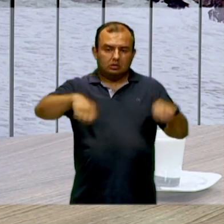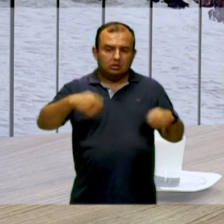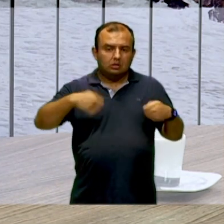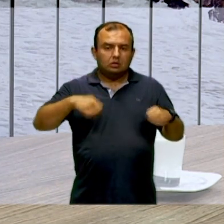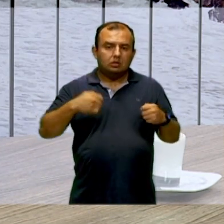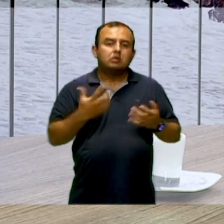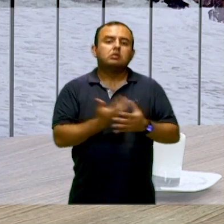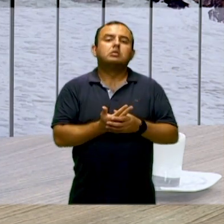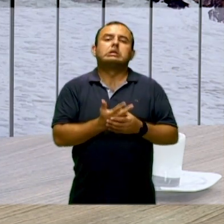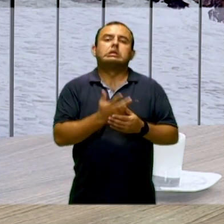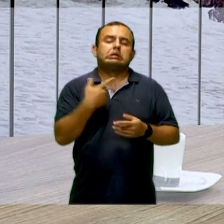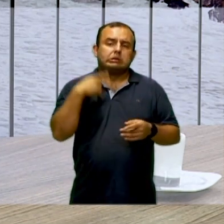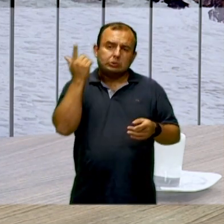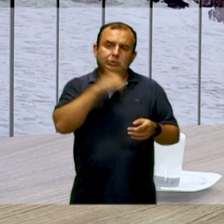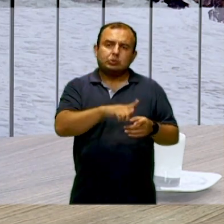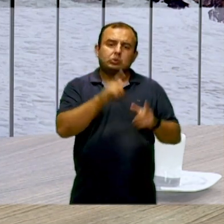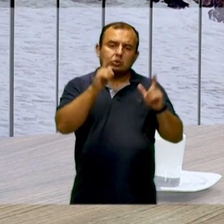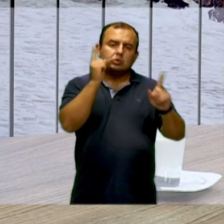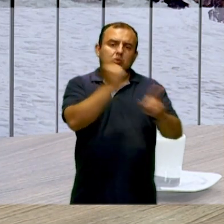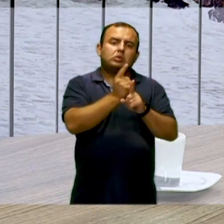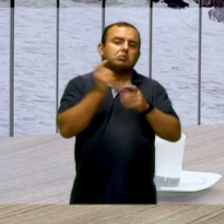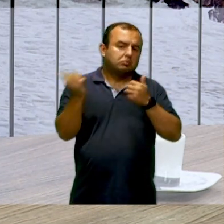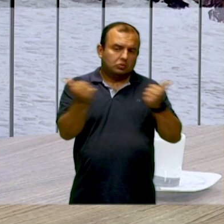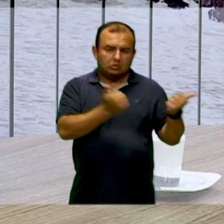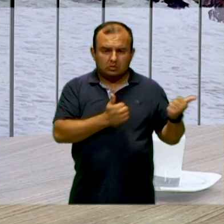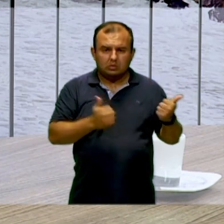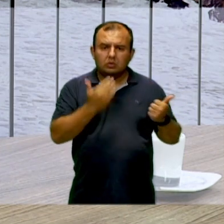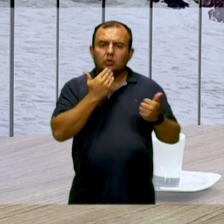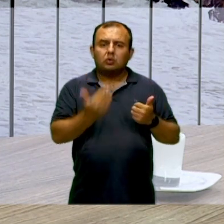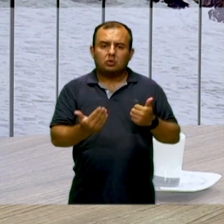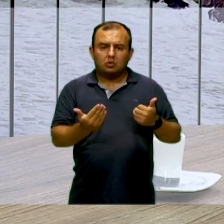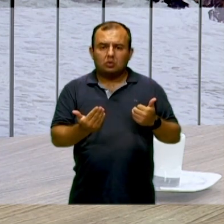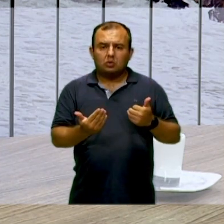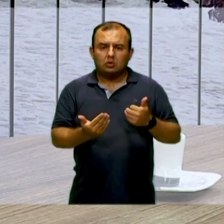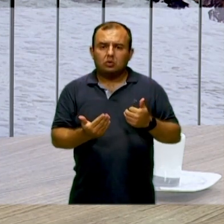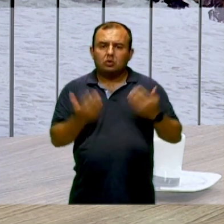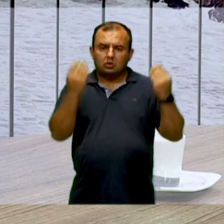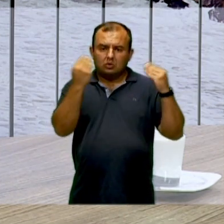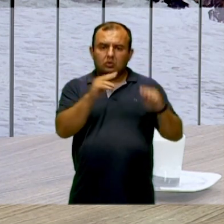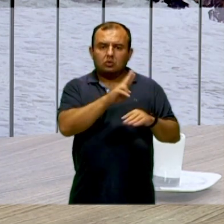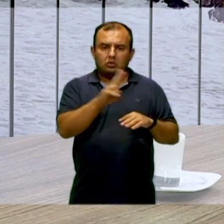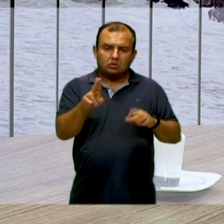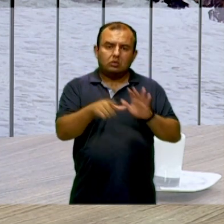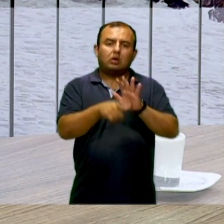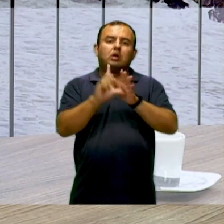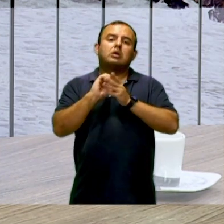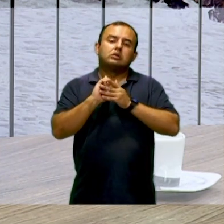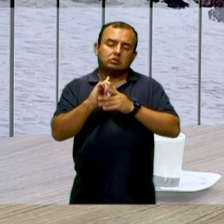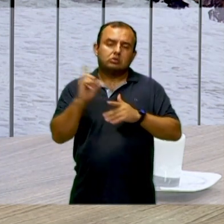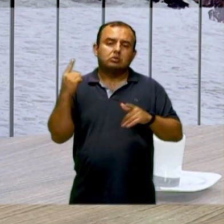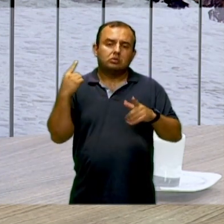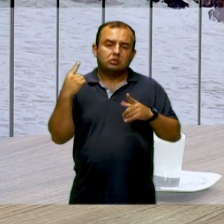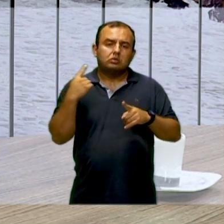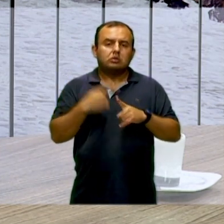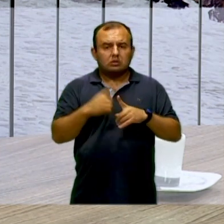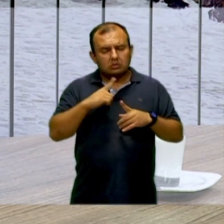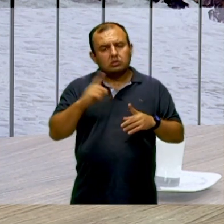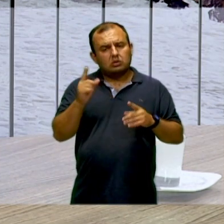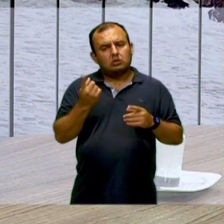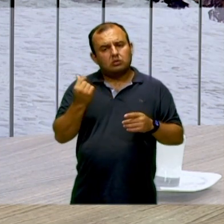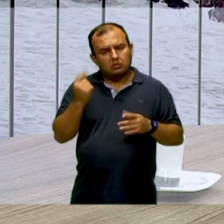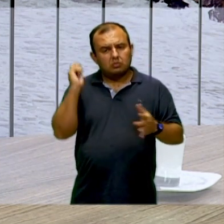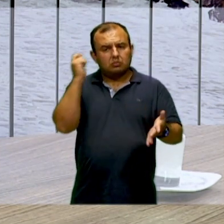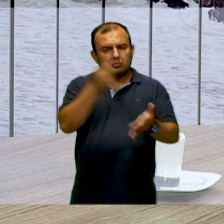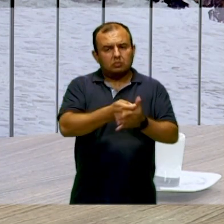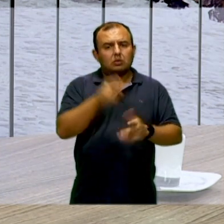necessidade e a gente conseguir localizar, que bom. A gente pede que as pessoas coloquem o nome o quanto antes, né? Porque a gente tem esse valor para ser